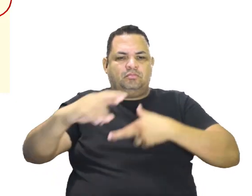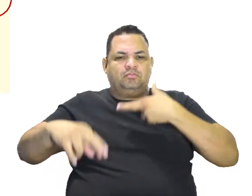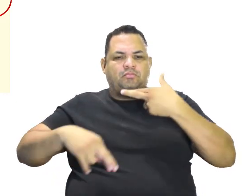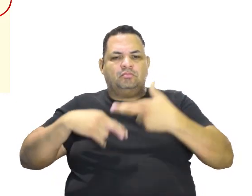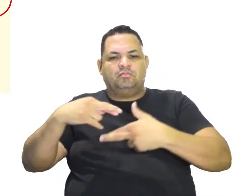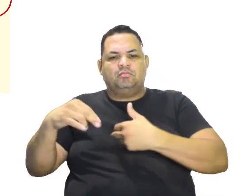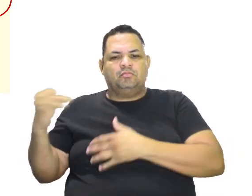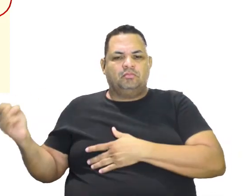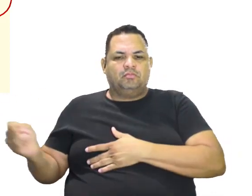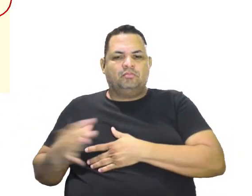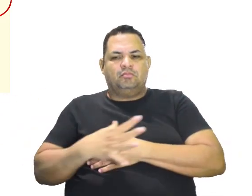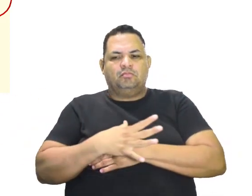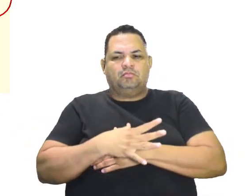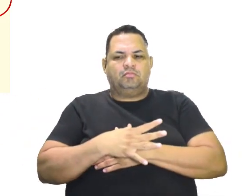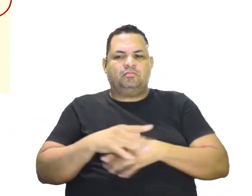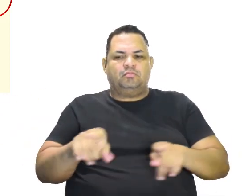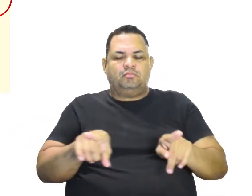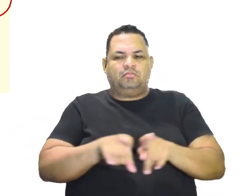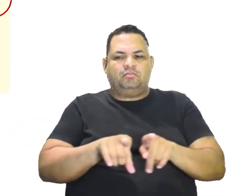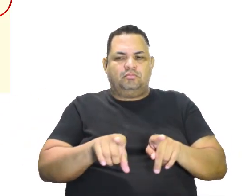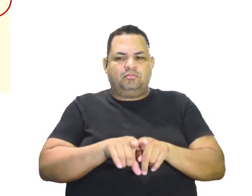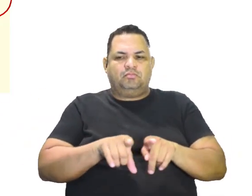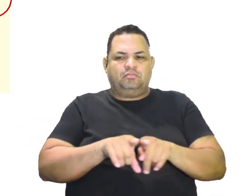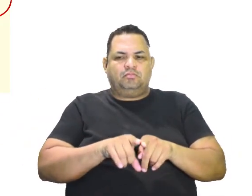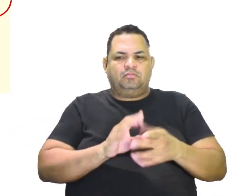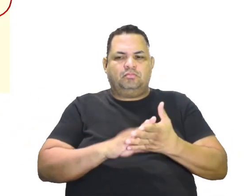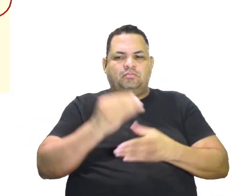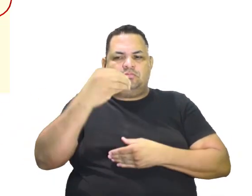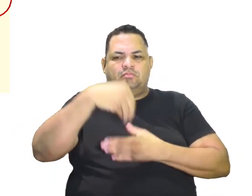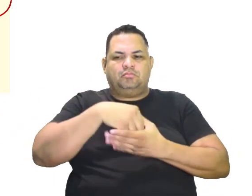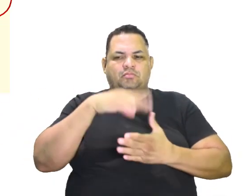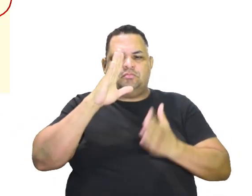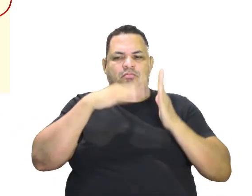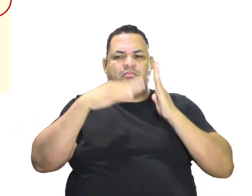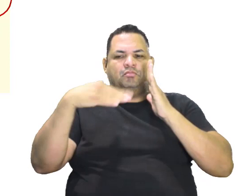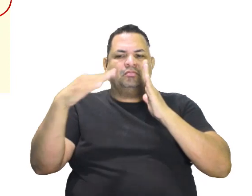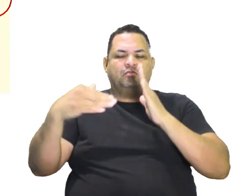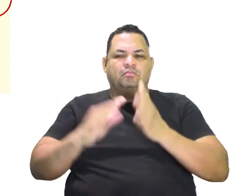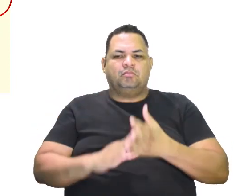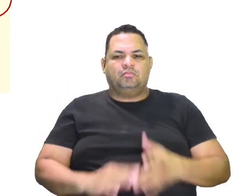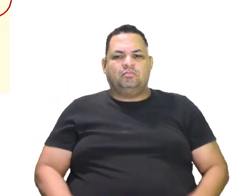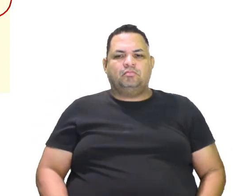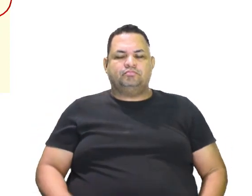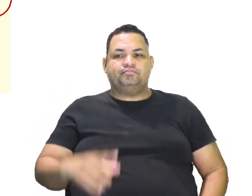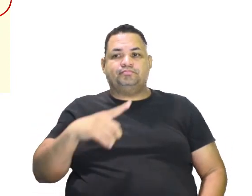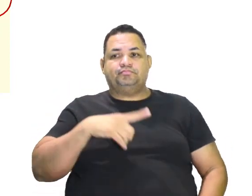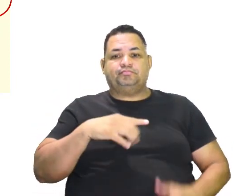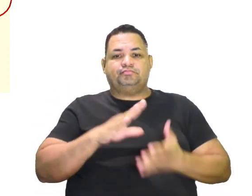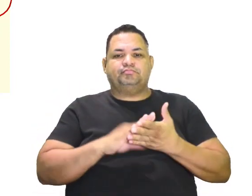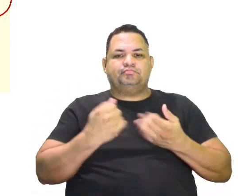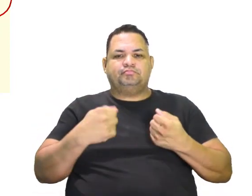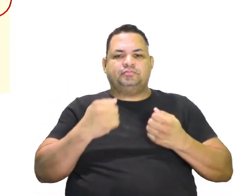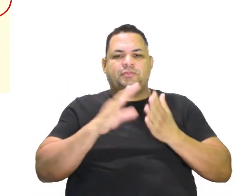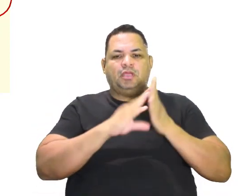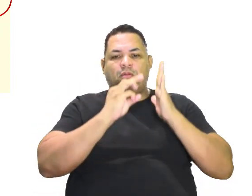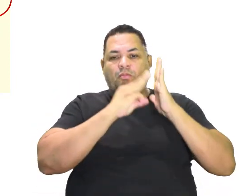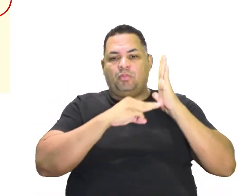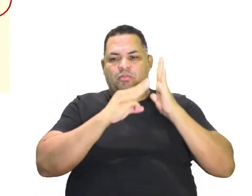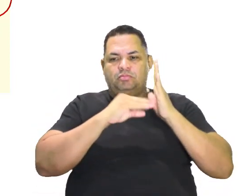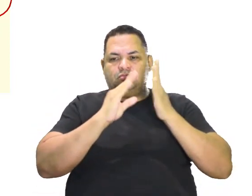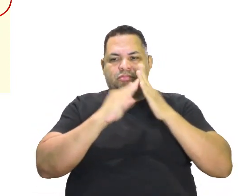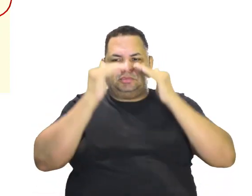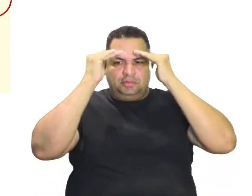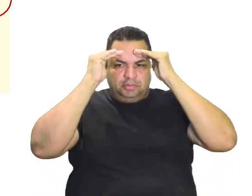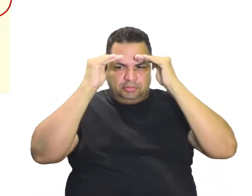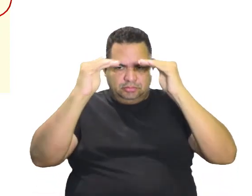arquitetura e dos renascentistas na pintura. Então, ele tinha aqui os modelos que ele devia